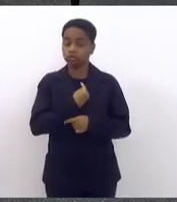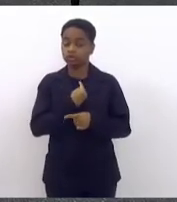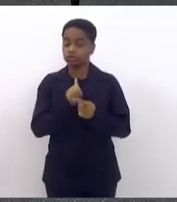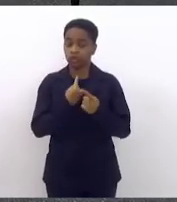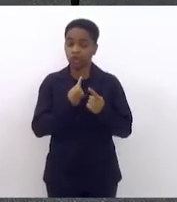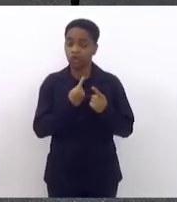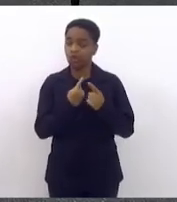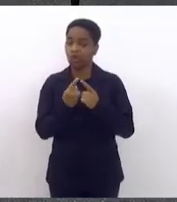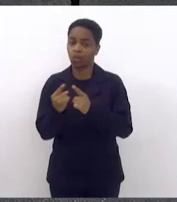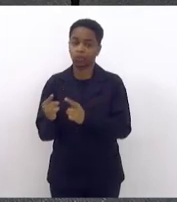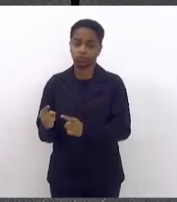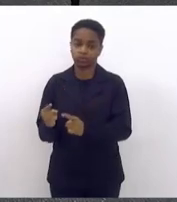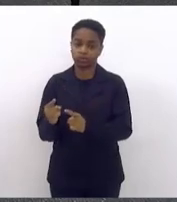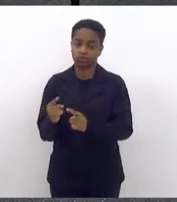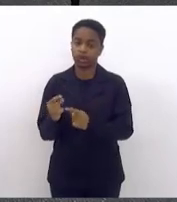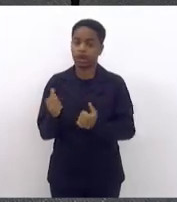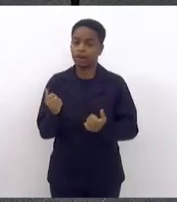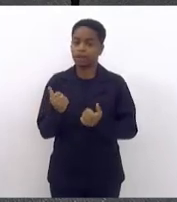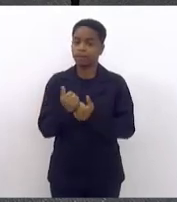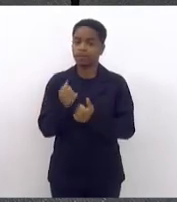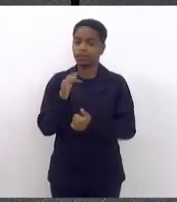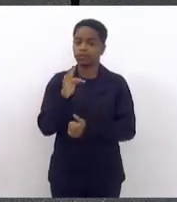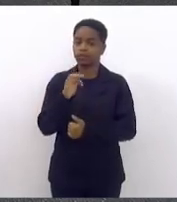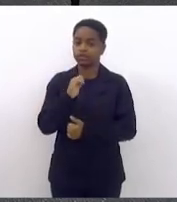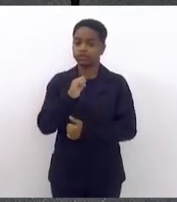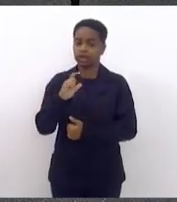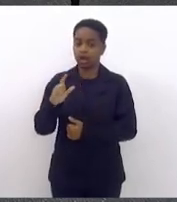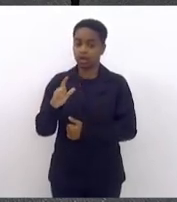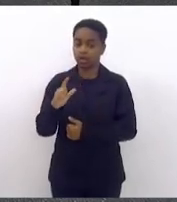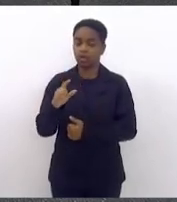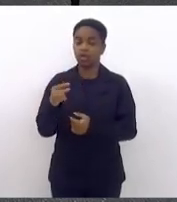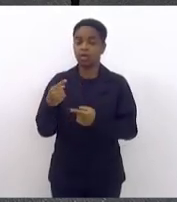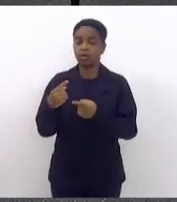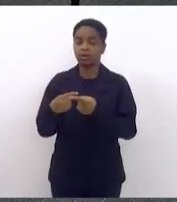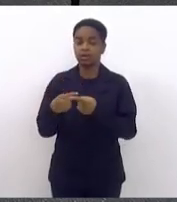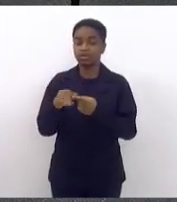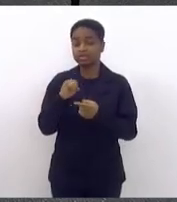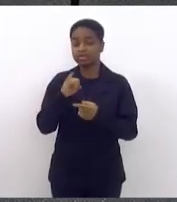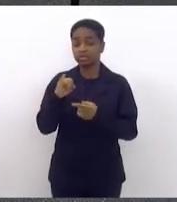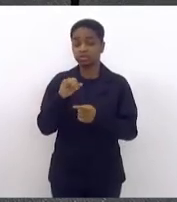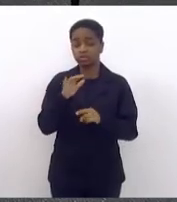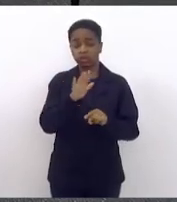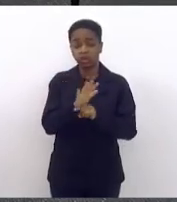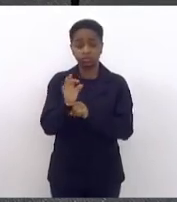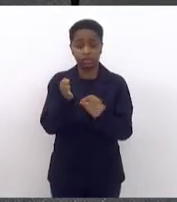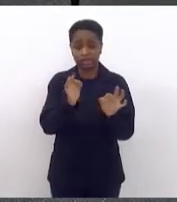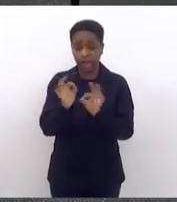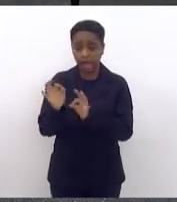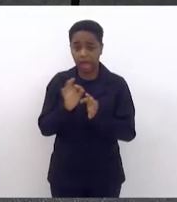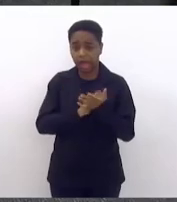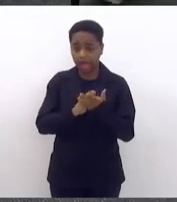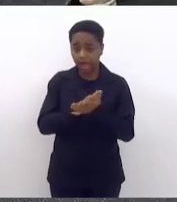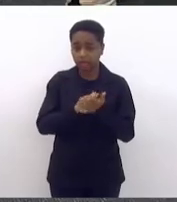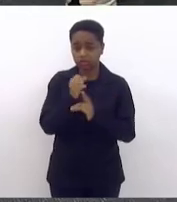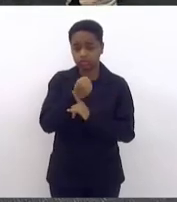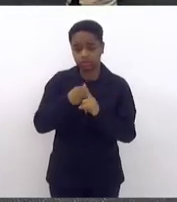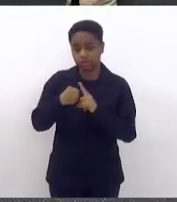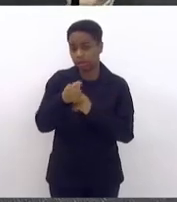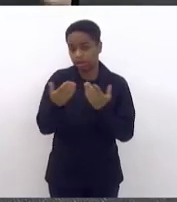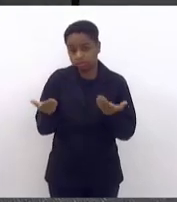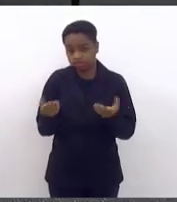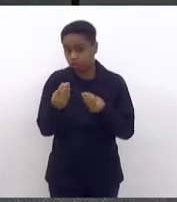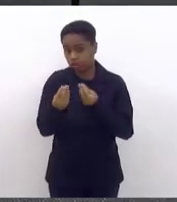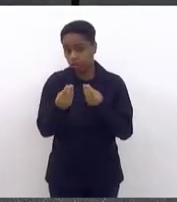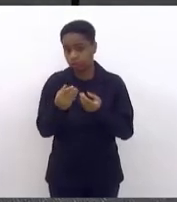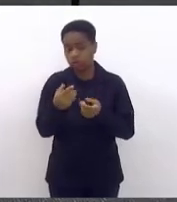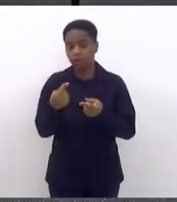benefício fiscal que comprovadamente dê um retorno para a sociedade, né, em empregos, em impostos,